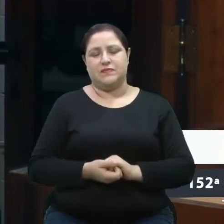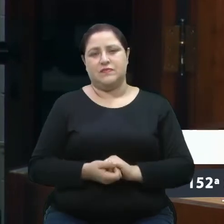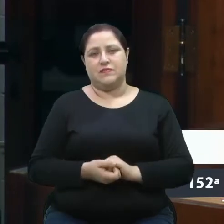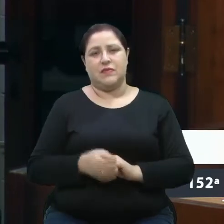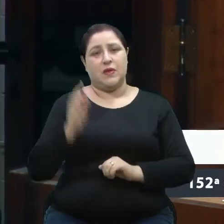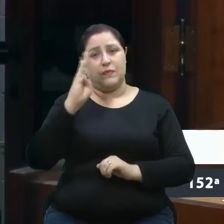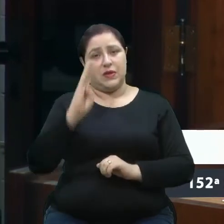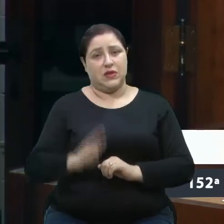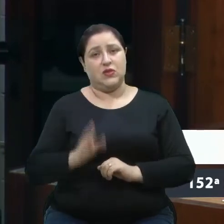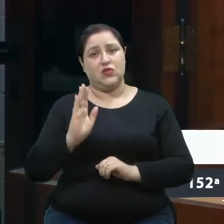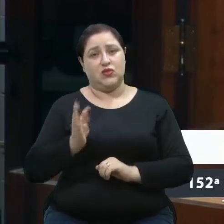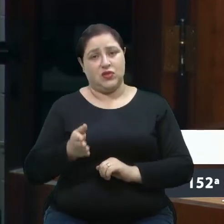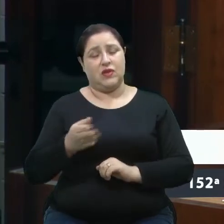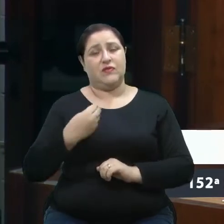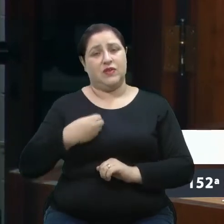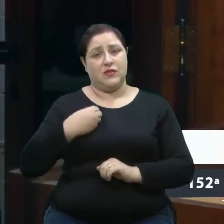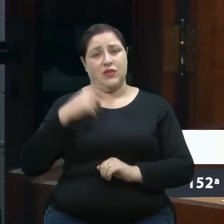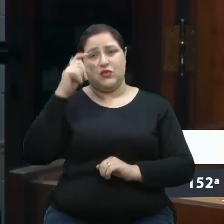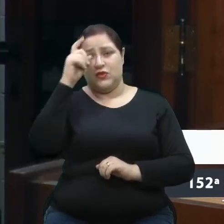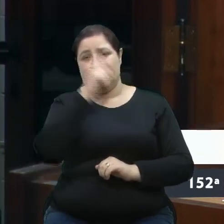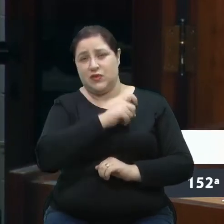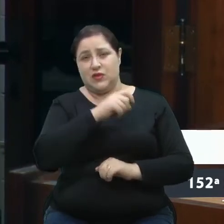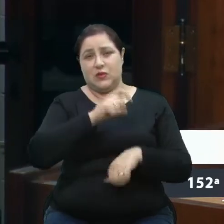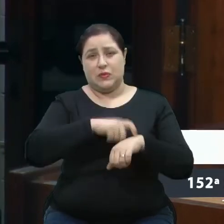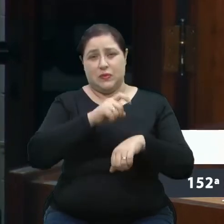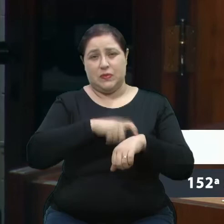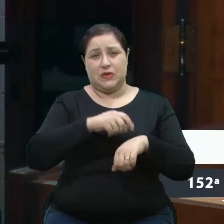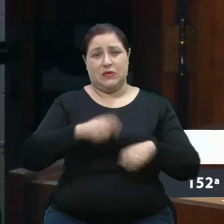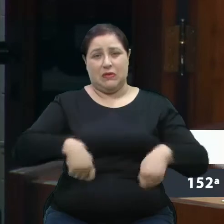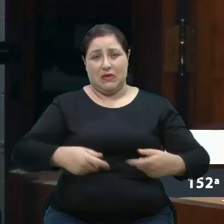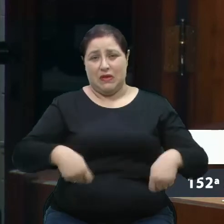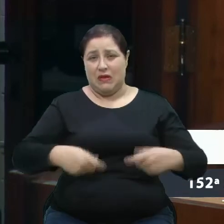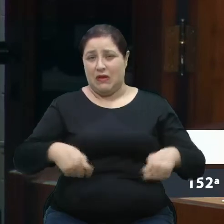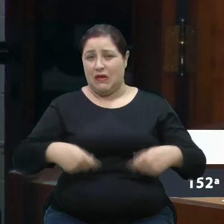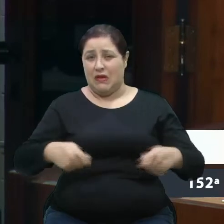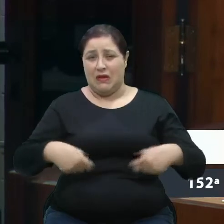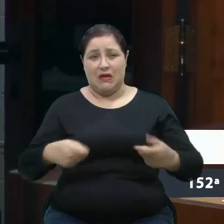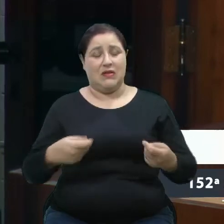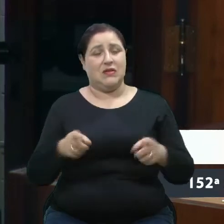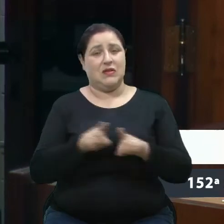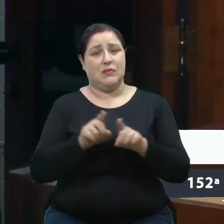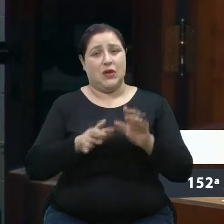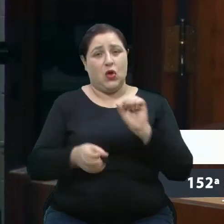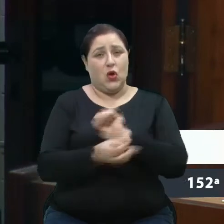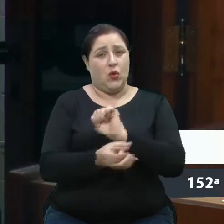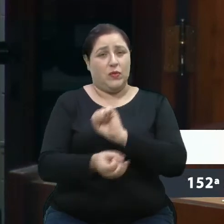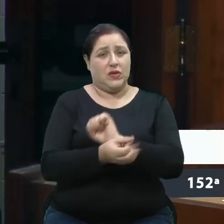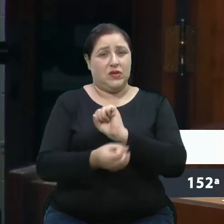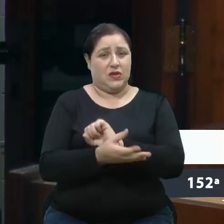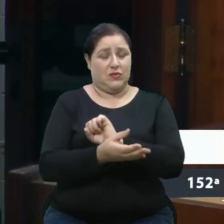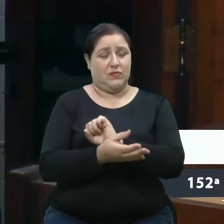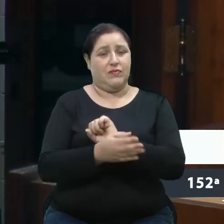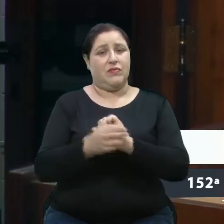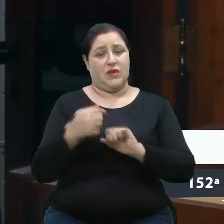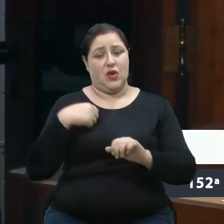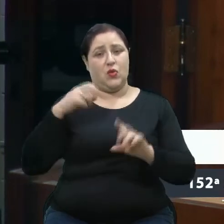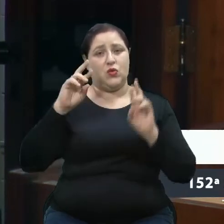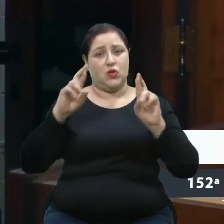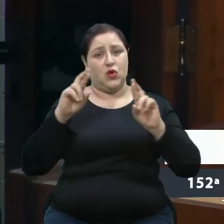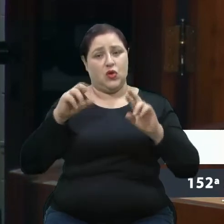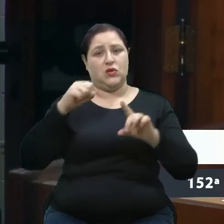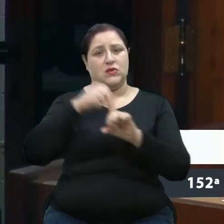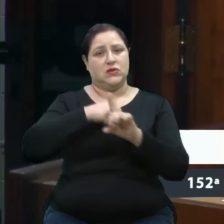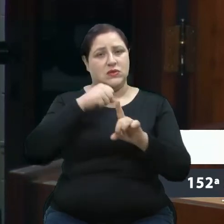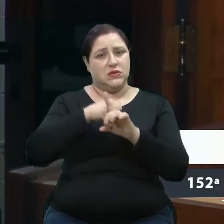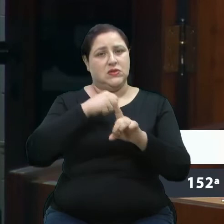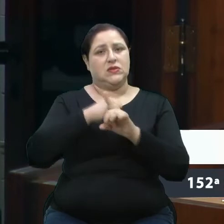com o modelo de gastança desenfreada e corrupção endêmica. Torço e trabalharei incansavelmente para que o modelo instalado